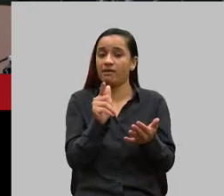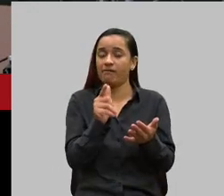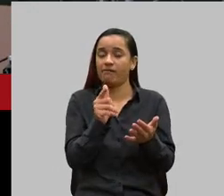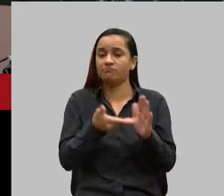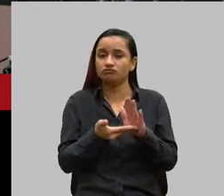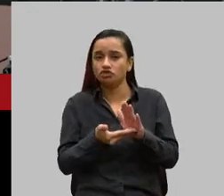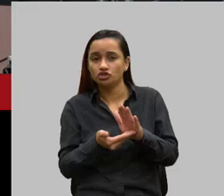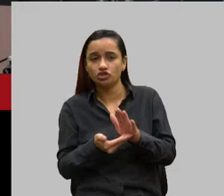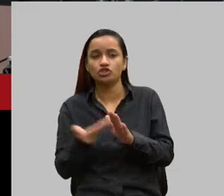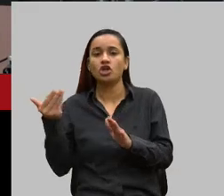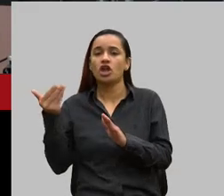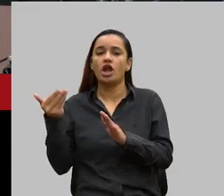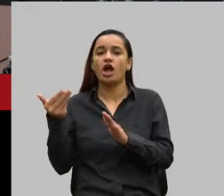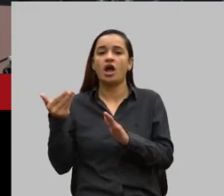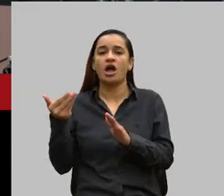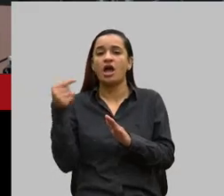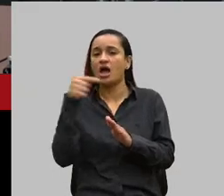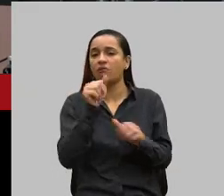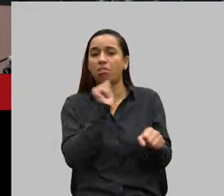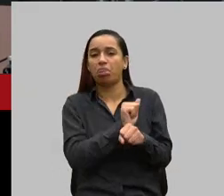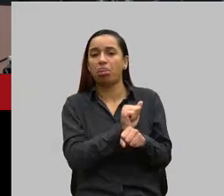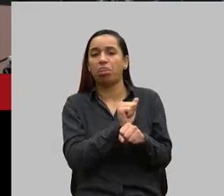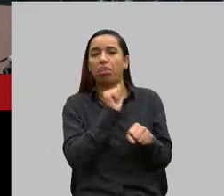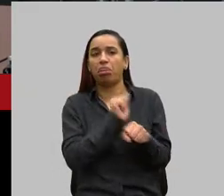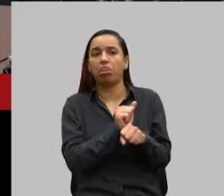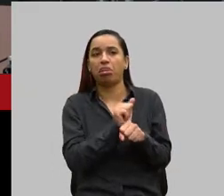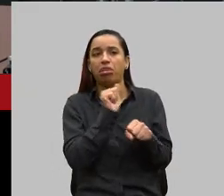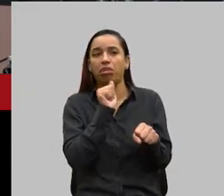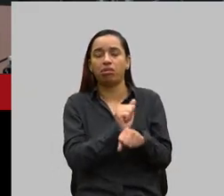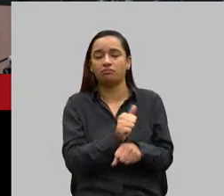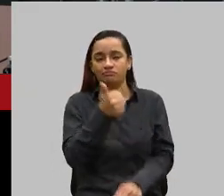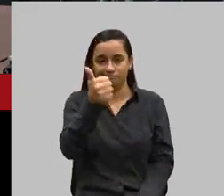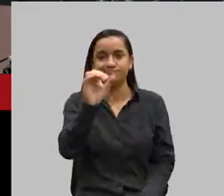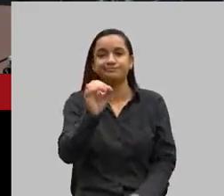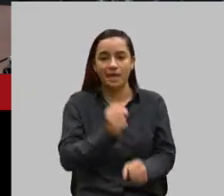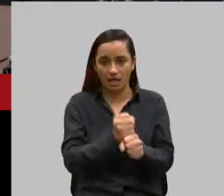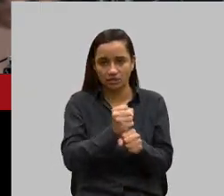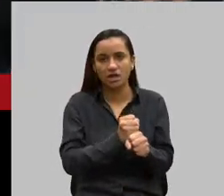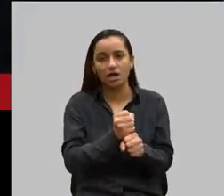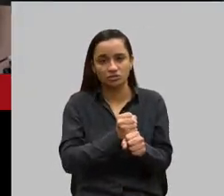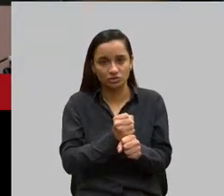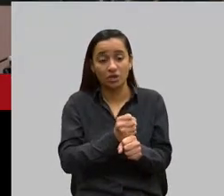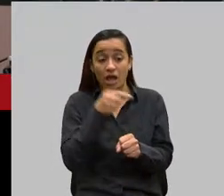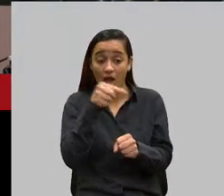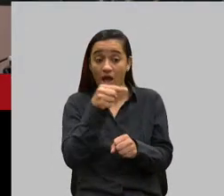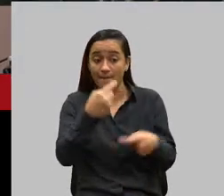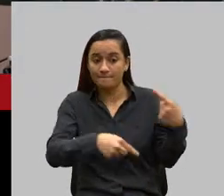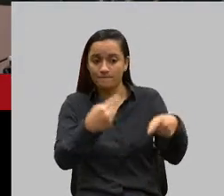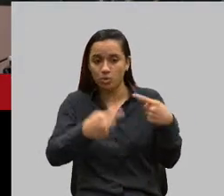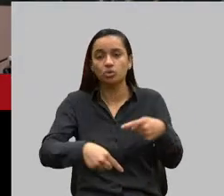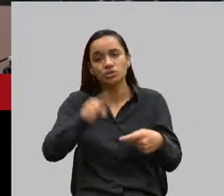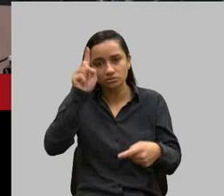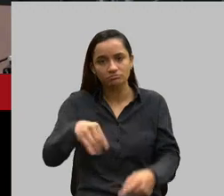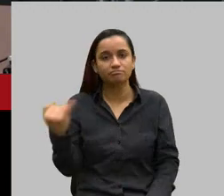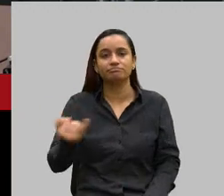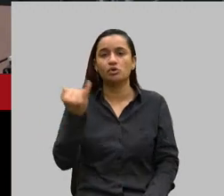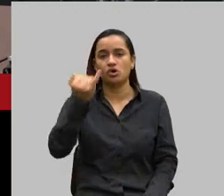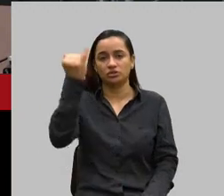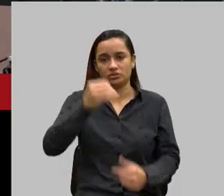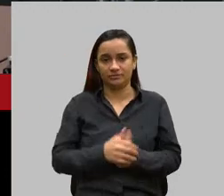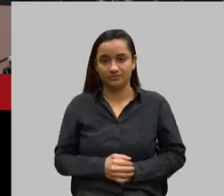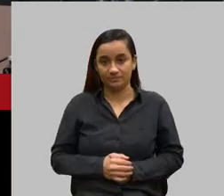dessa paralisia que ficou ao longo de 10 anos essa política importantíssima tivemos